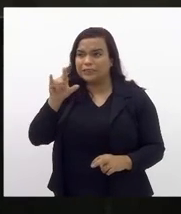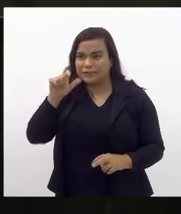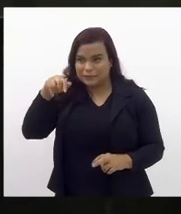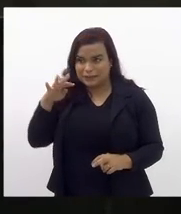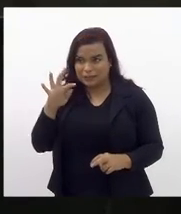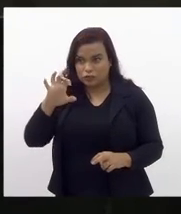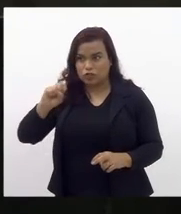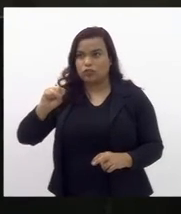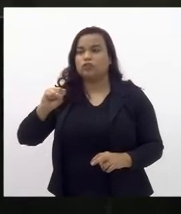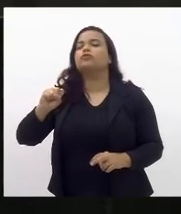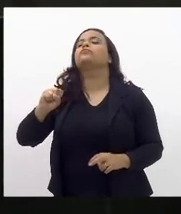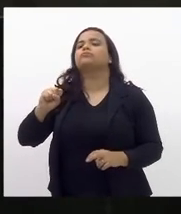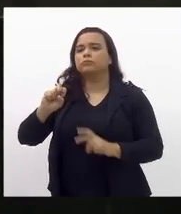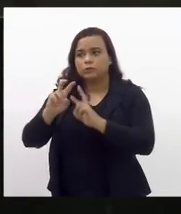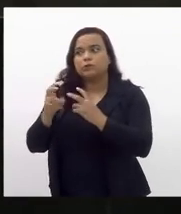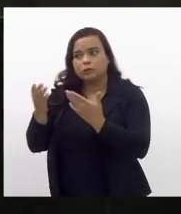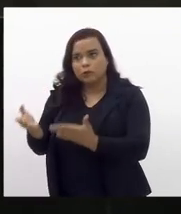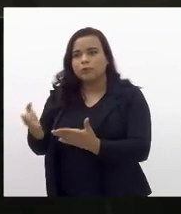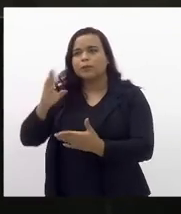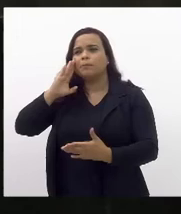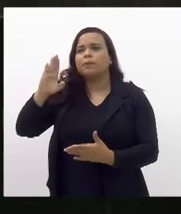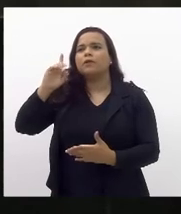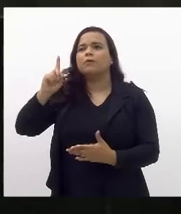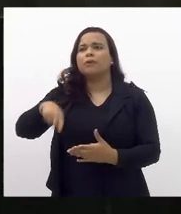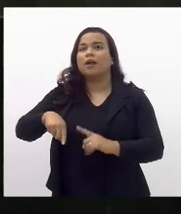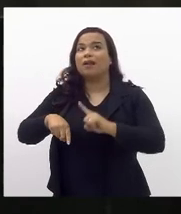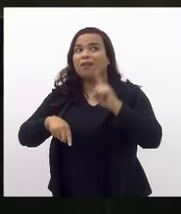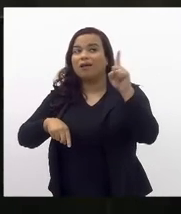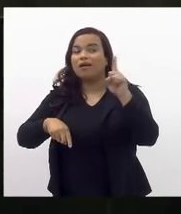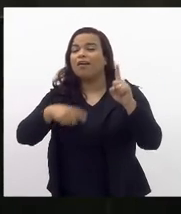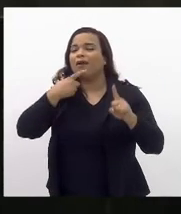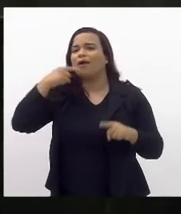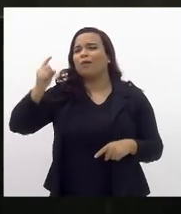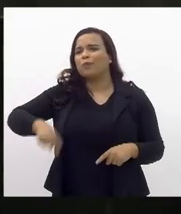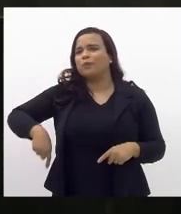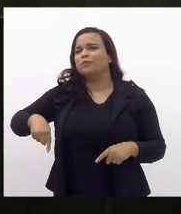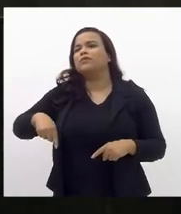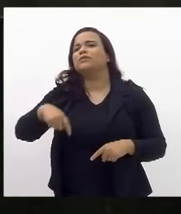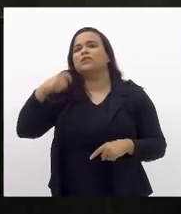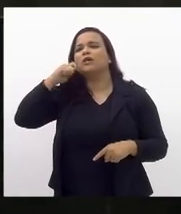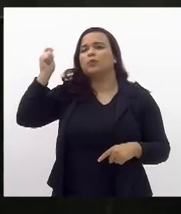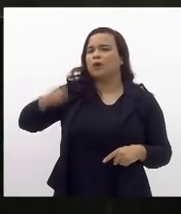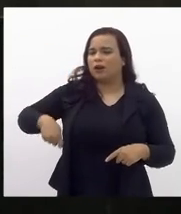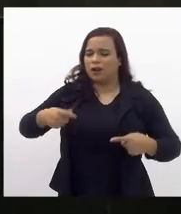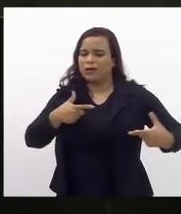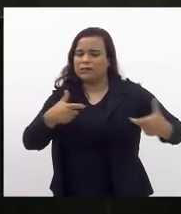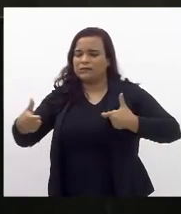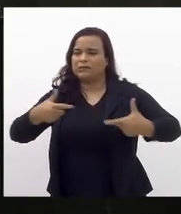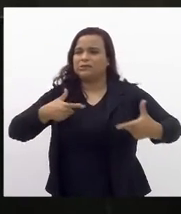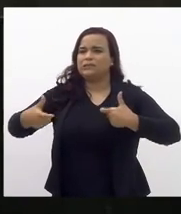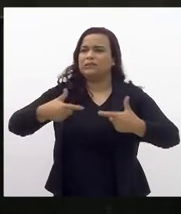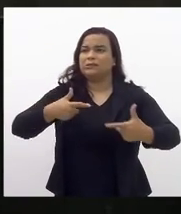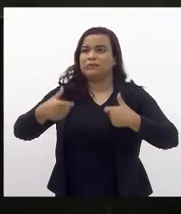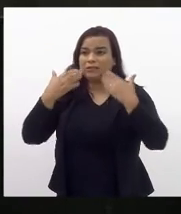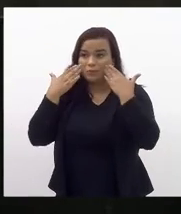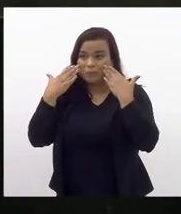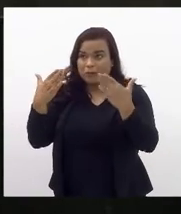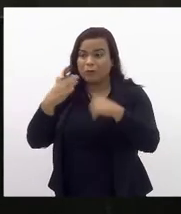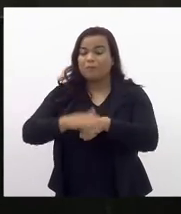a principal delas, e que a guerra da Rússia e Ucrânia colocaram em maior